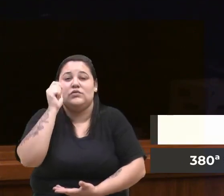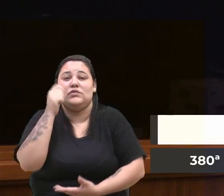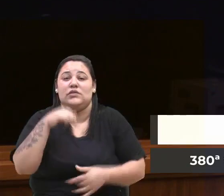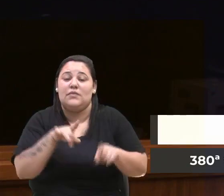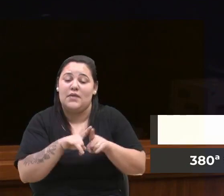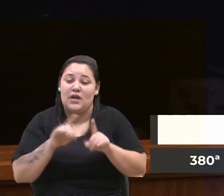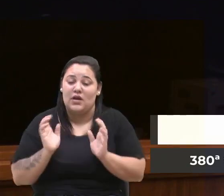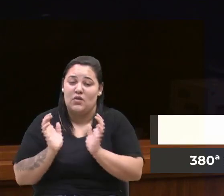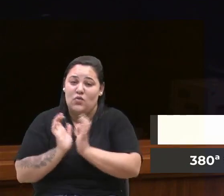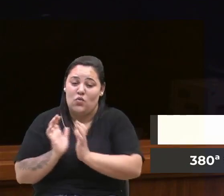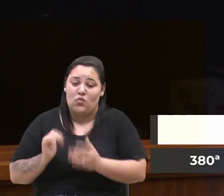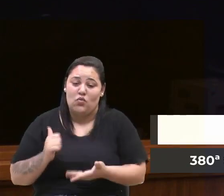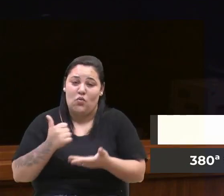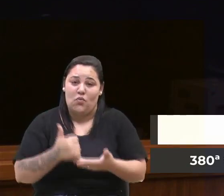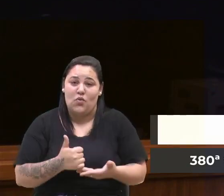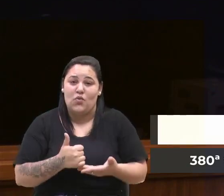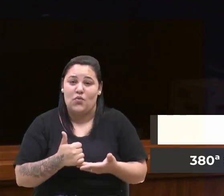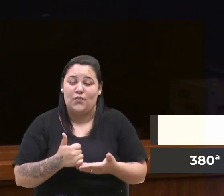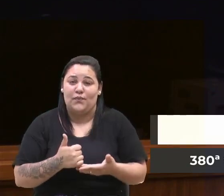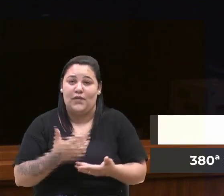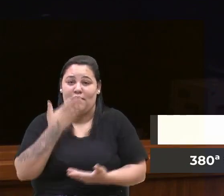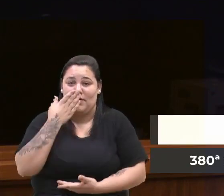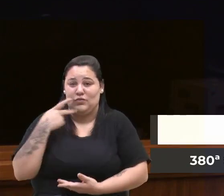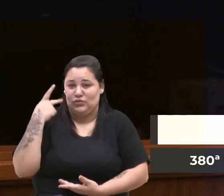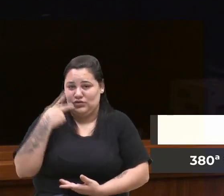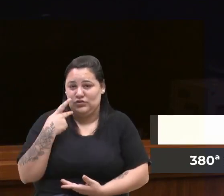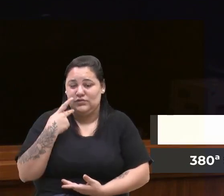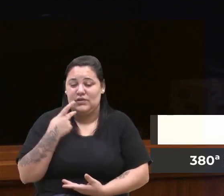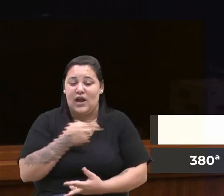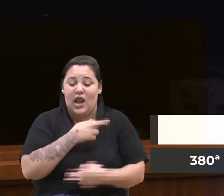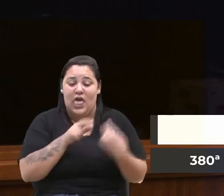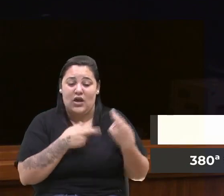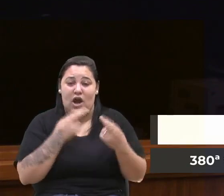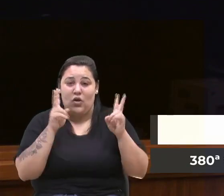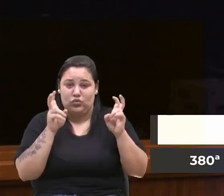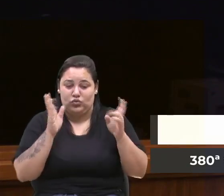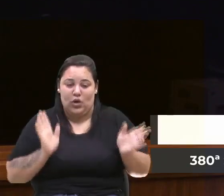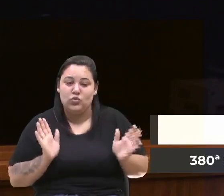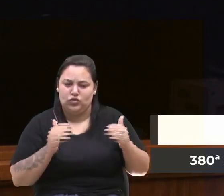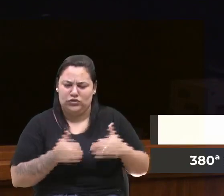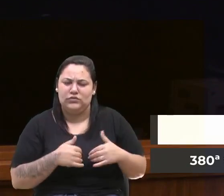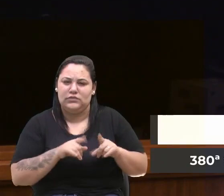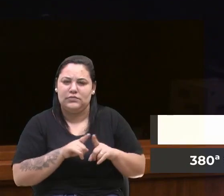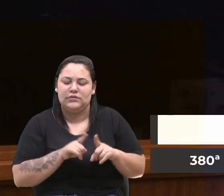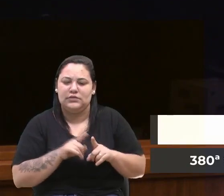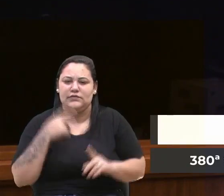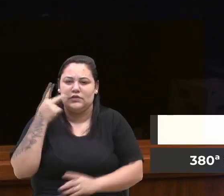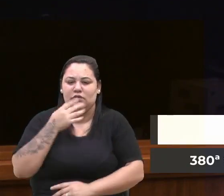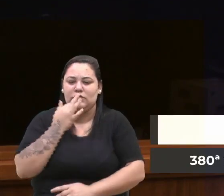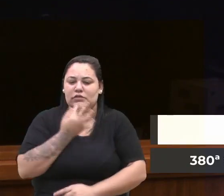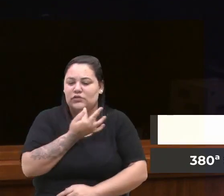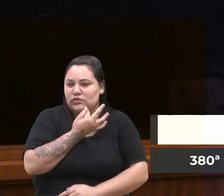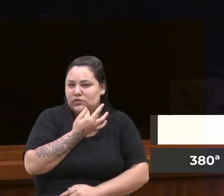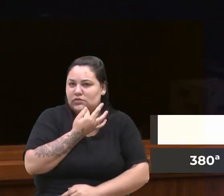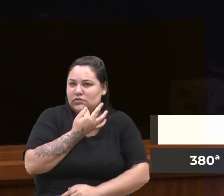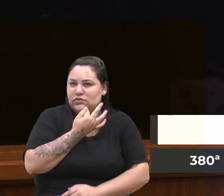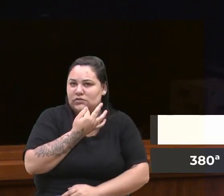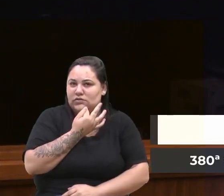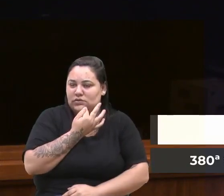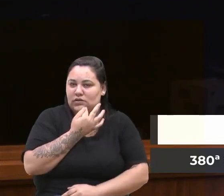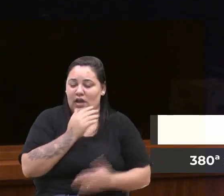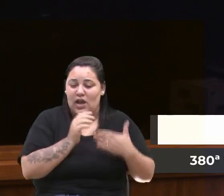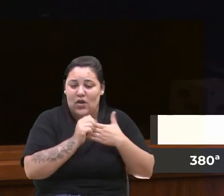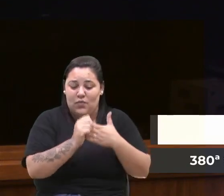frente da questão dos autistas, e a vereadora Tatiane Frisso, que preside